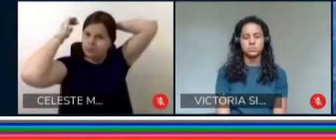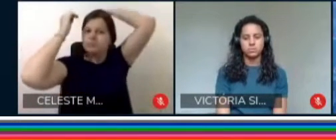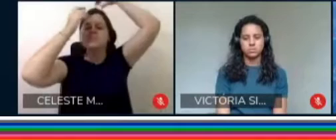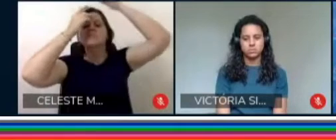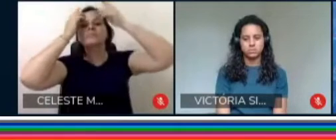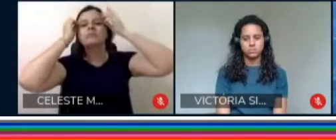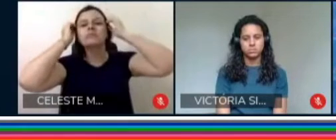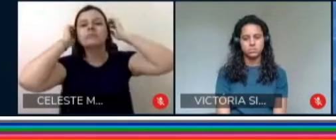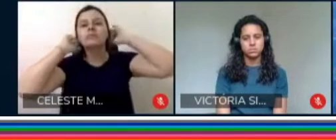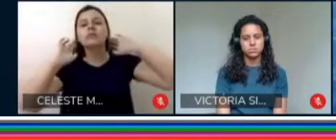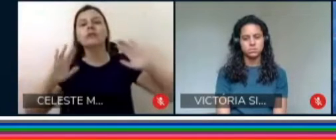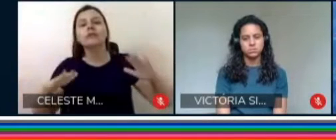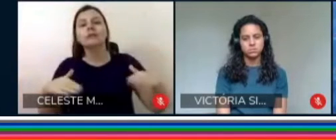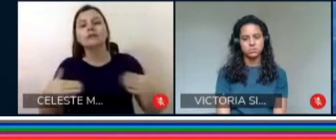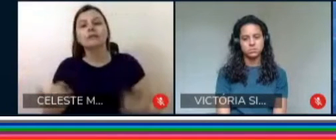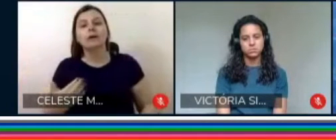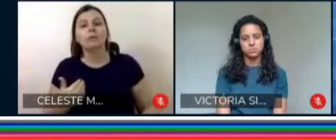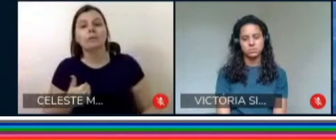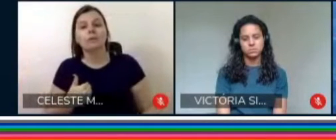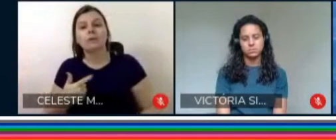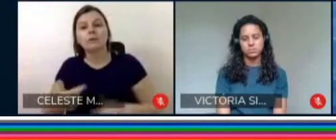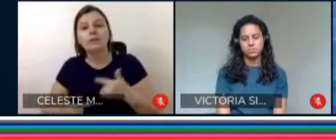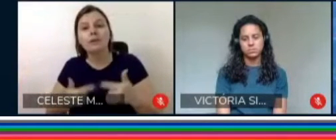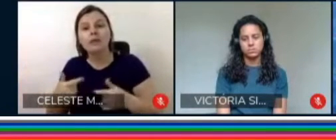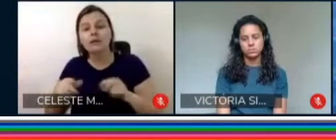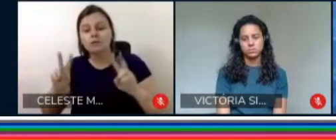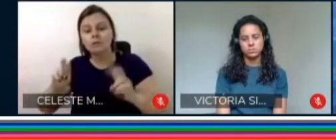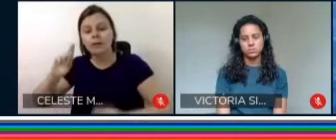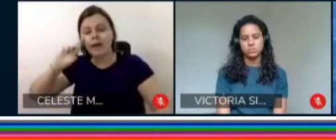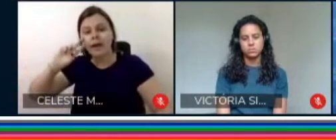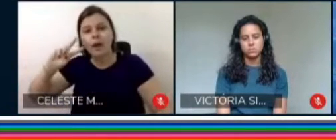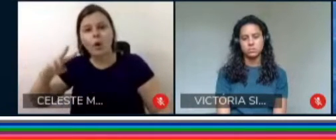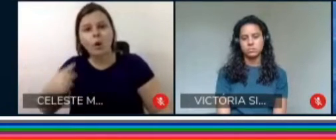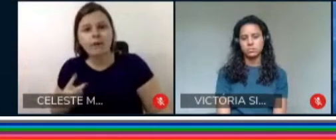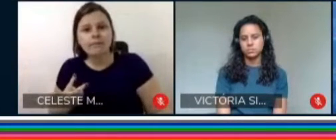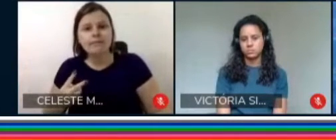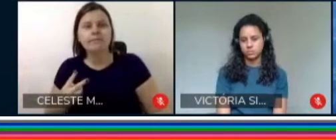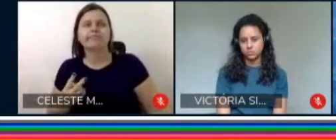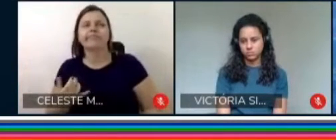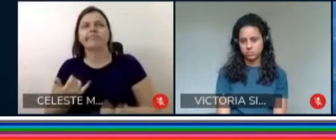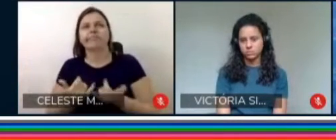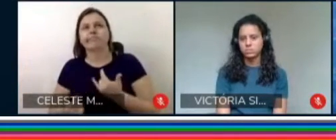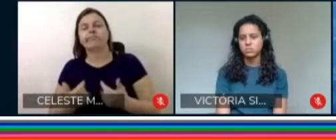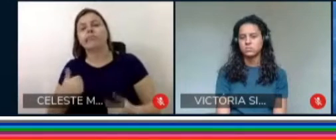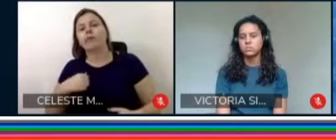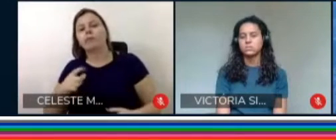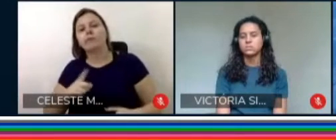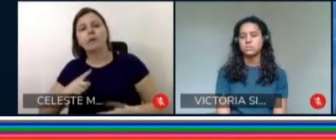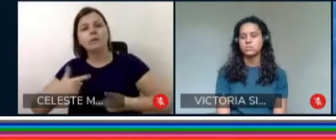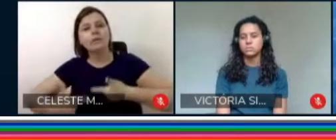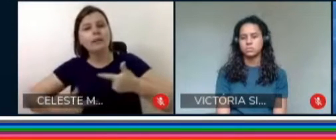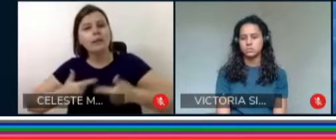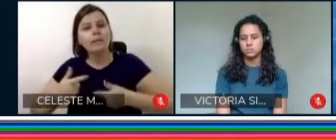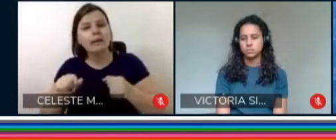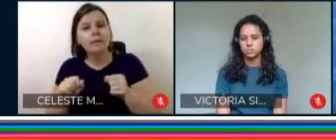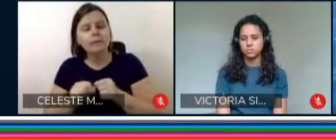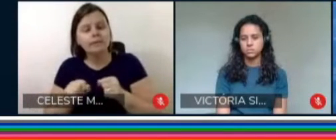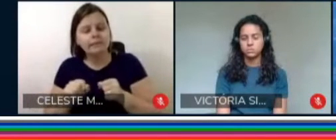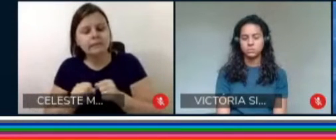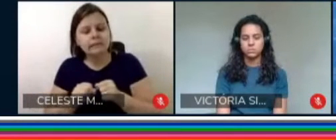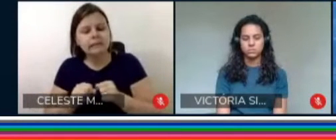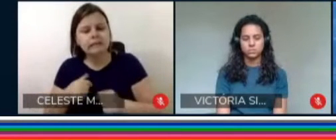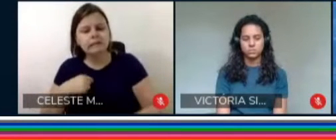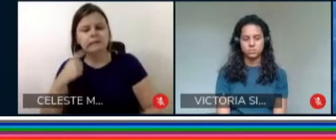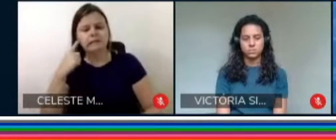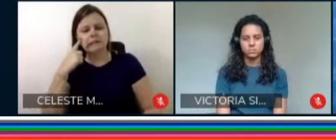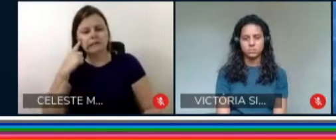Quando eu trabalho com o âmbito do reconhecer, digamos que eu tenho um trabalho para desenvolver, né? E aí me surge a